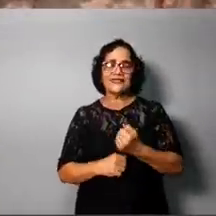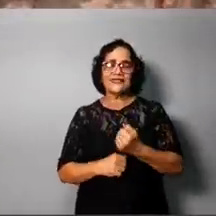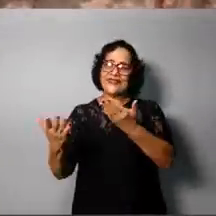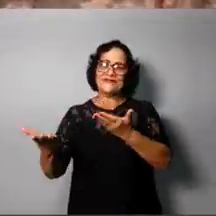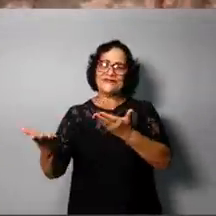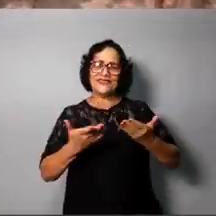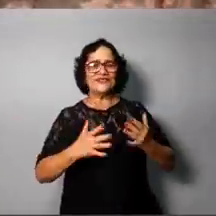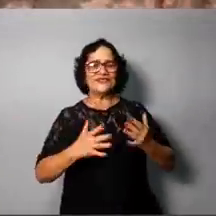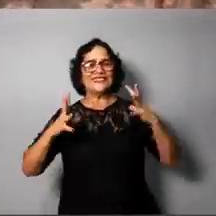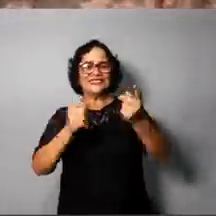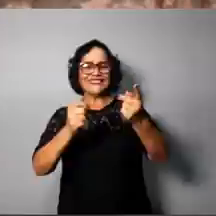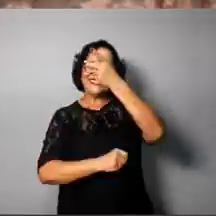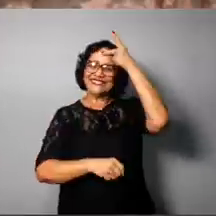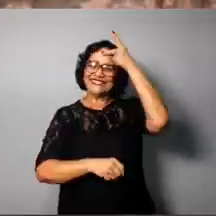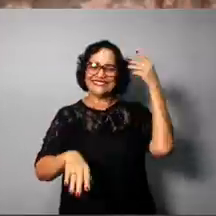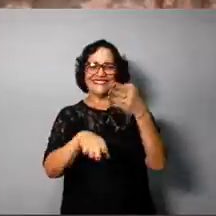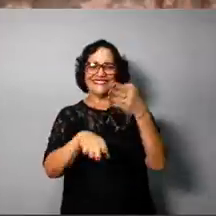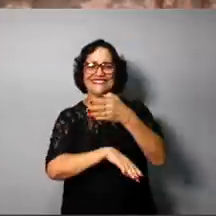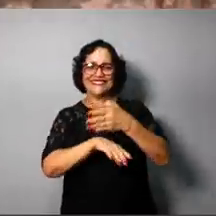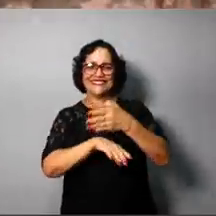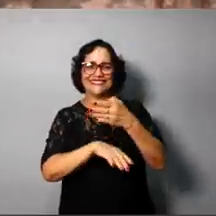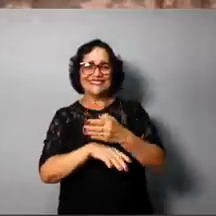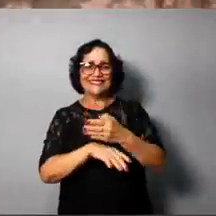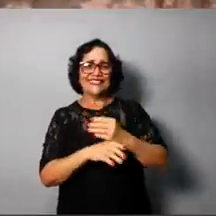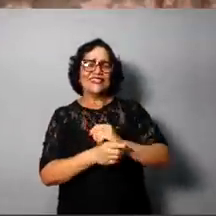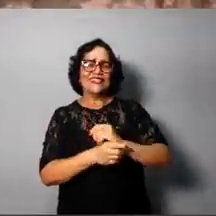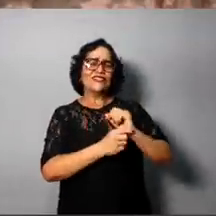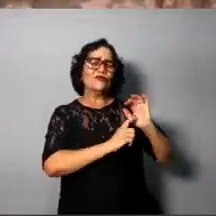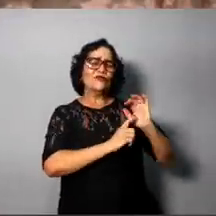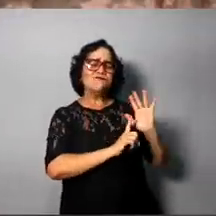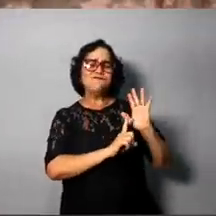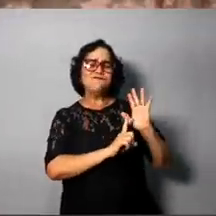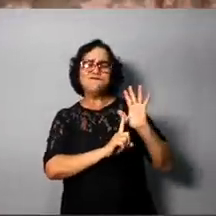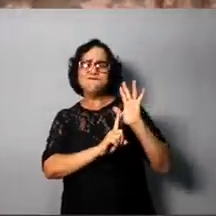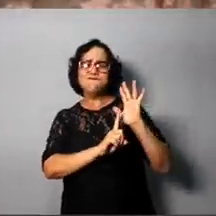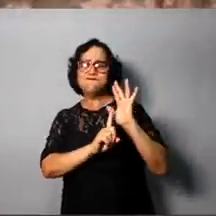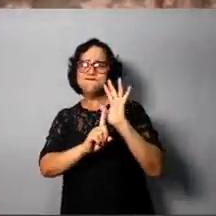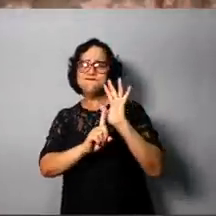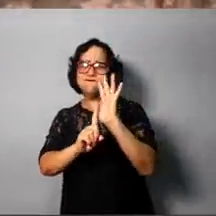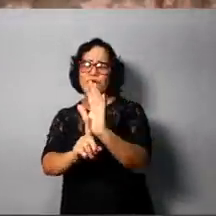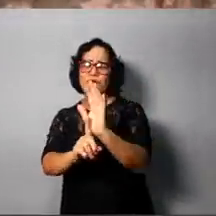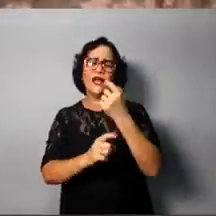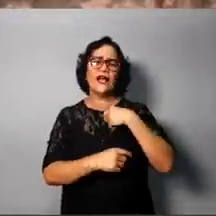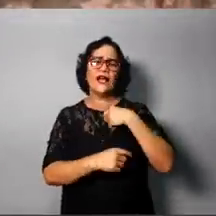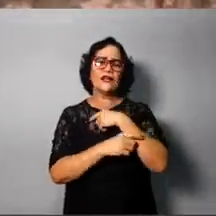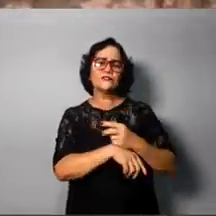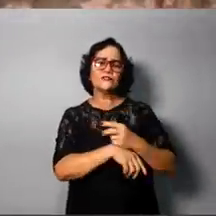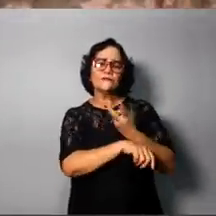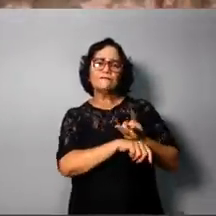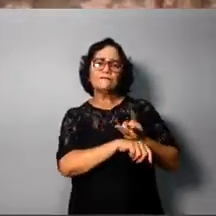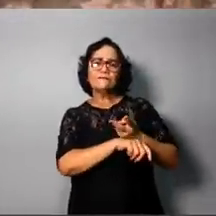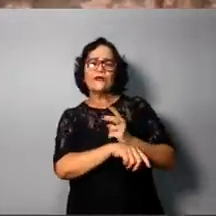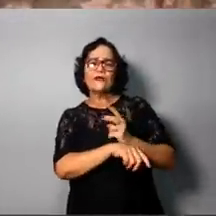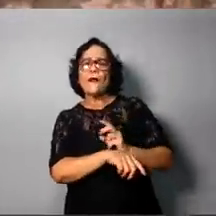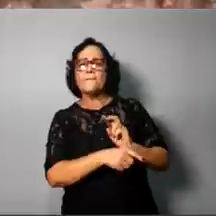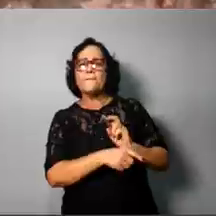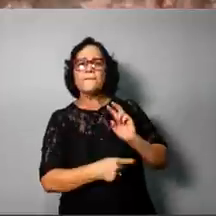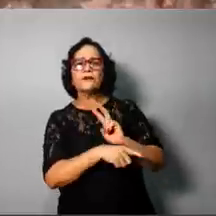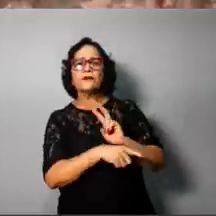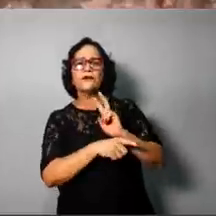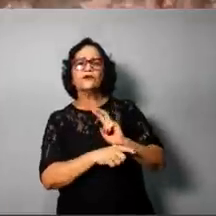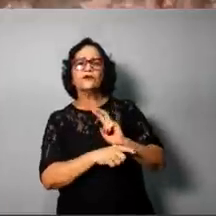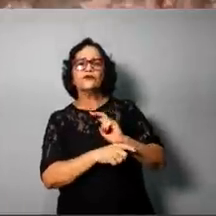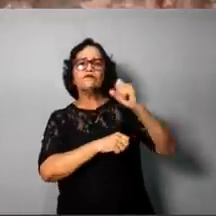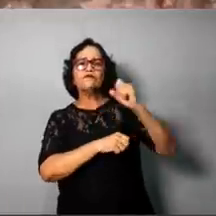todos aqui presentes e os milhares de devotos que nos acompanham de tantos lugares do nosso imenso Brasil